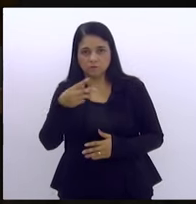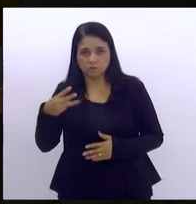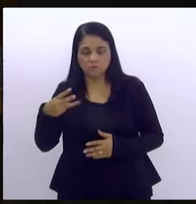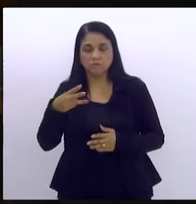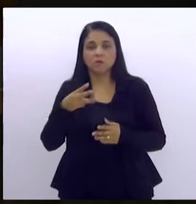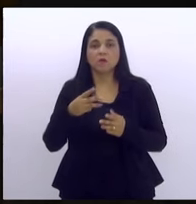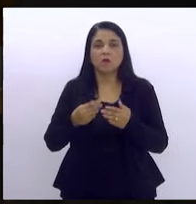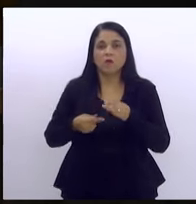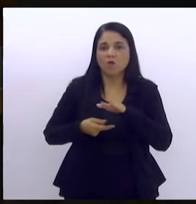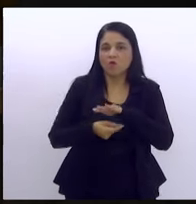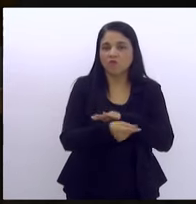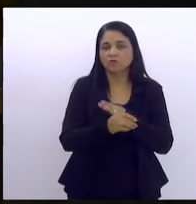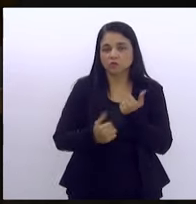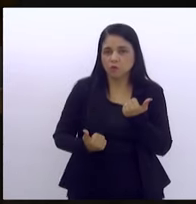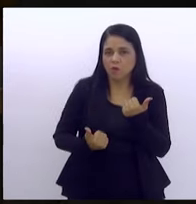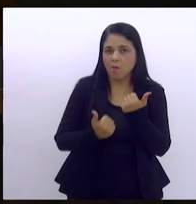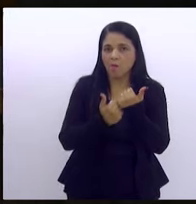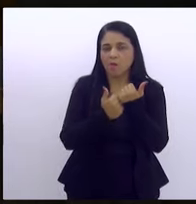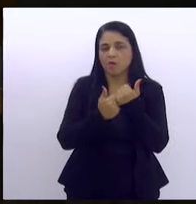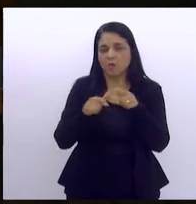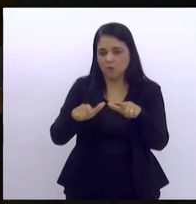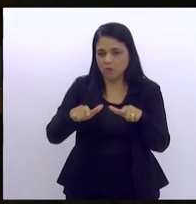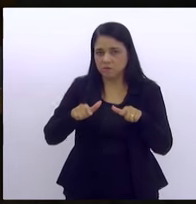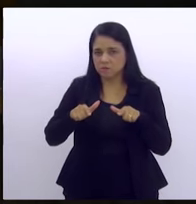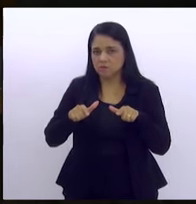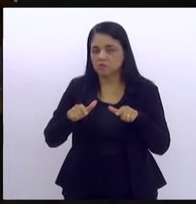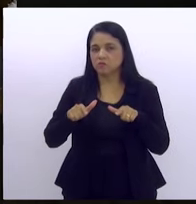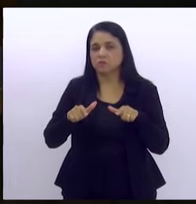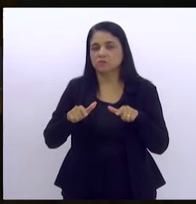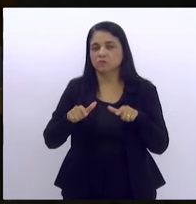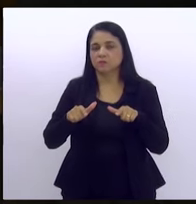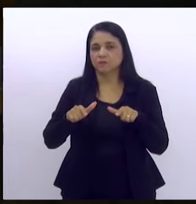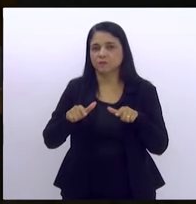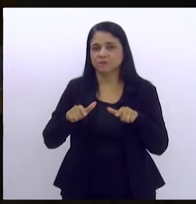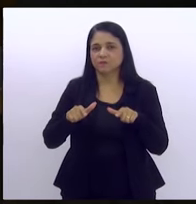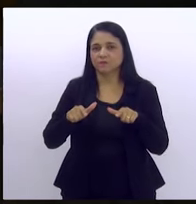Fundo de Apoio aos Registros Civis das Pessoas Naturais,